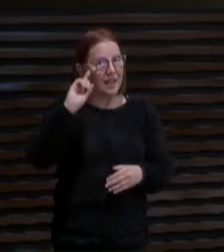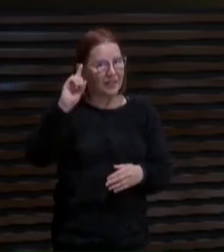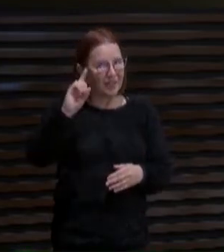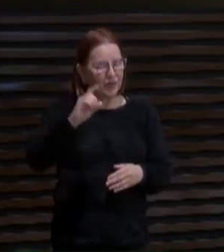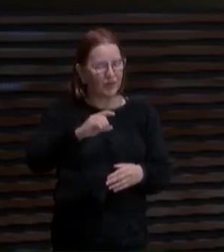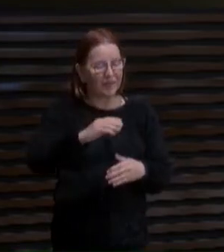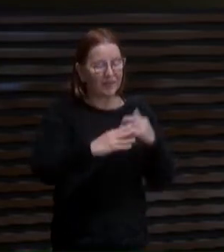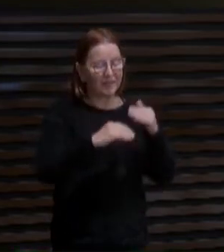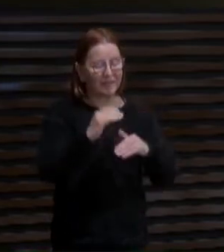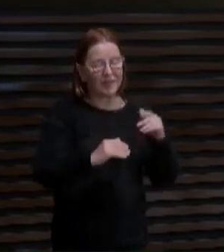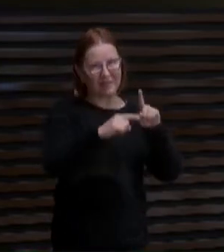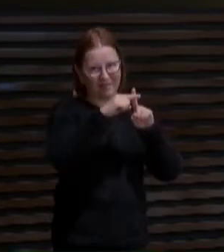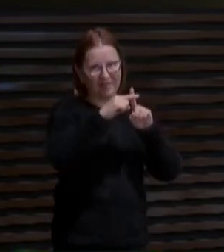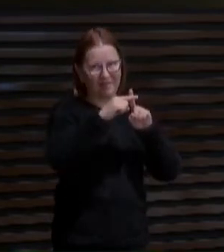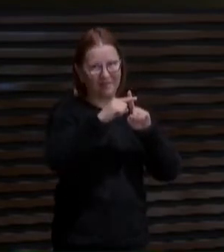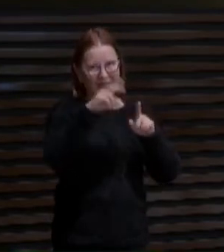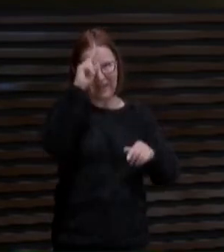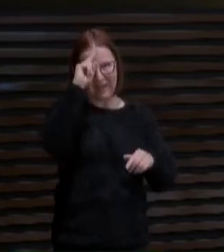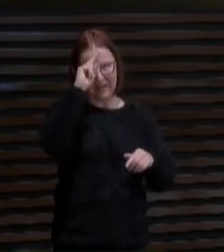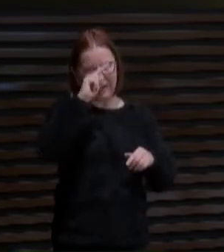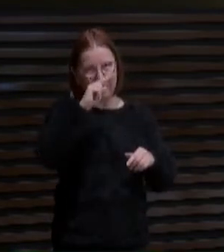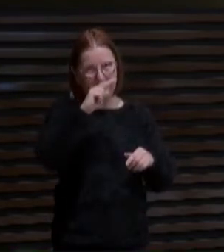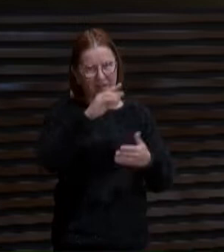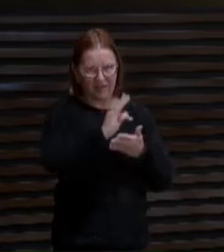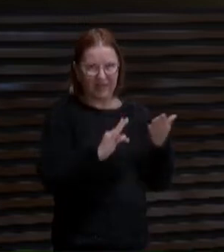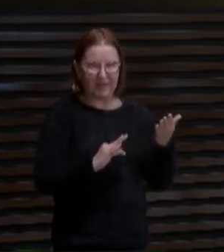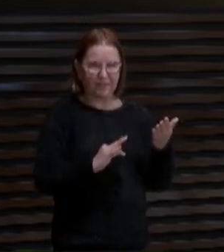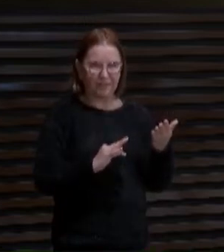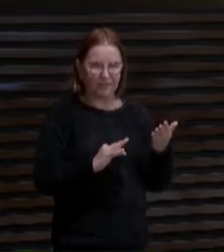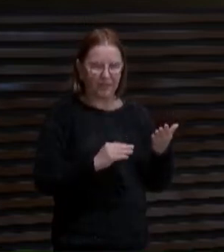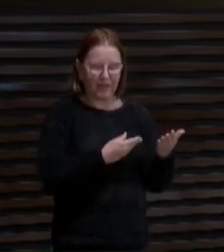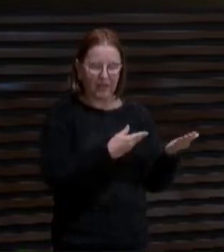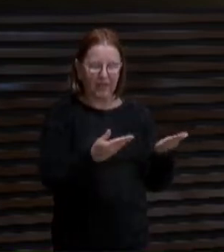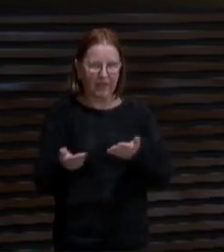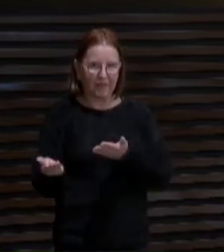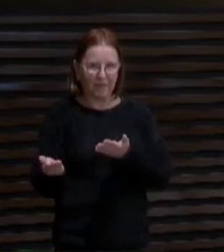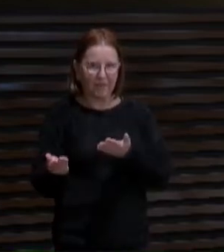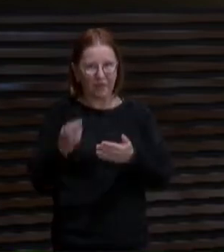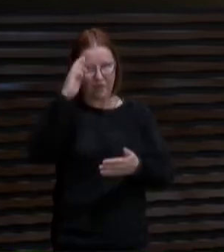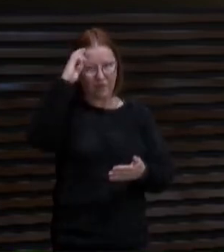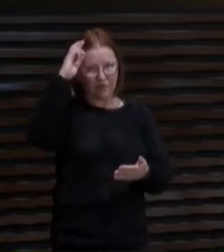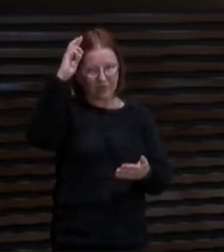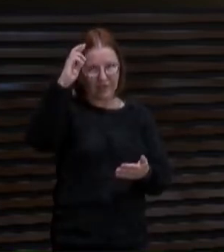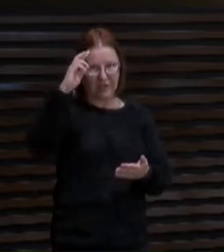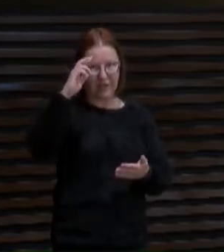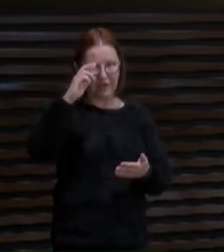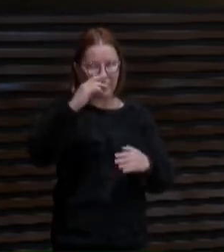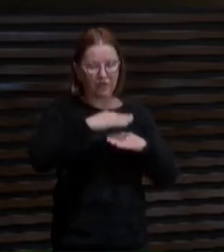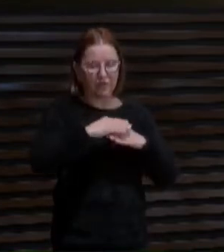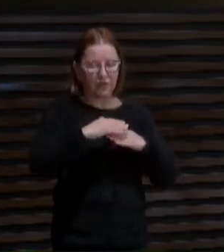que a Bíblia diz levando ou carregando ele mesmo em seu corpo sobre o madeiro os